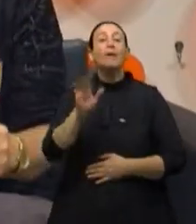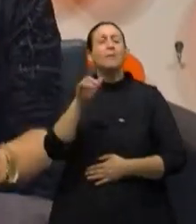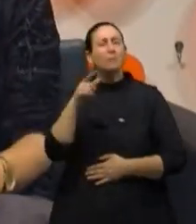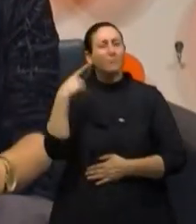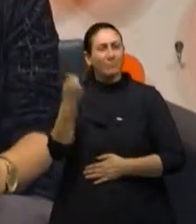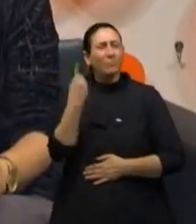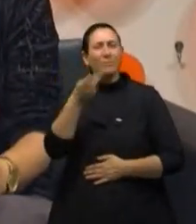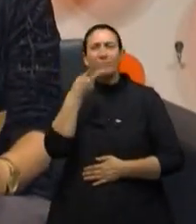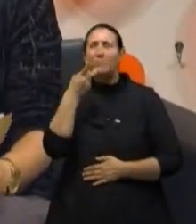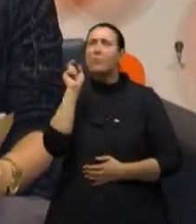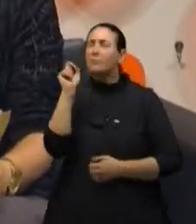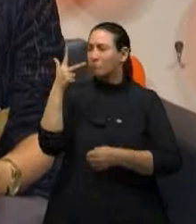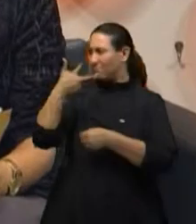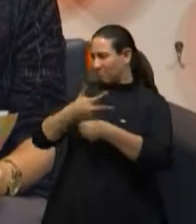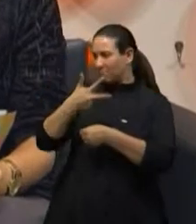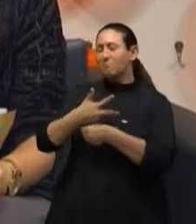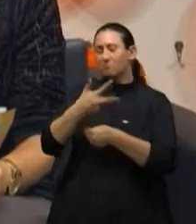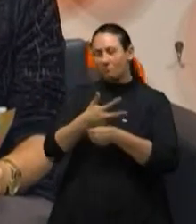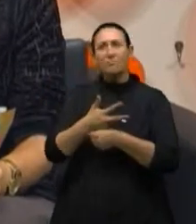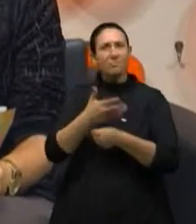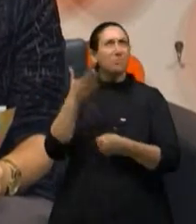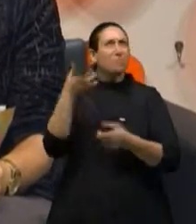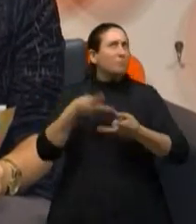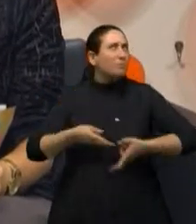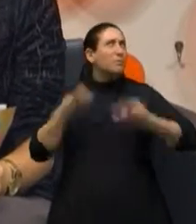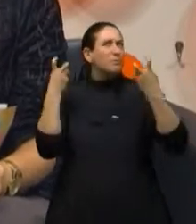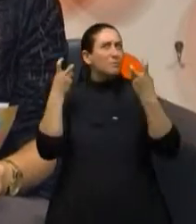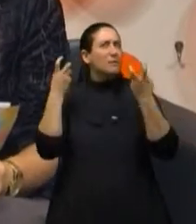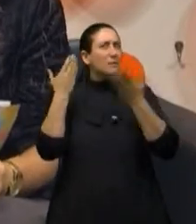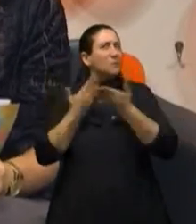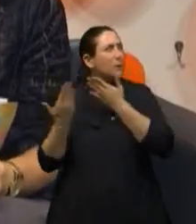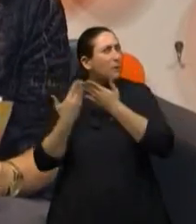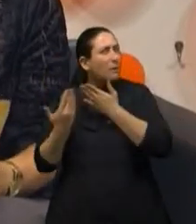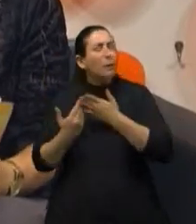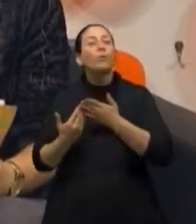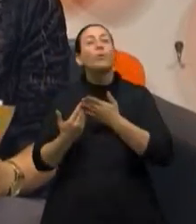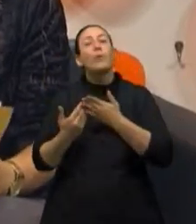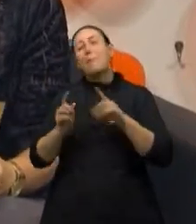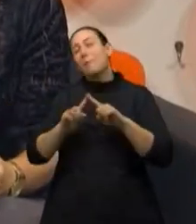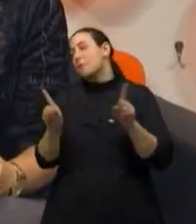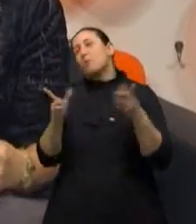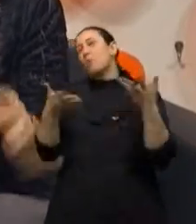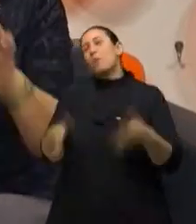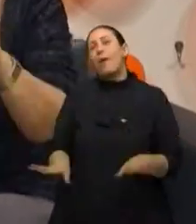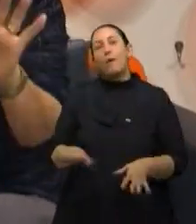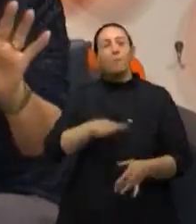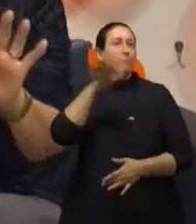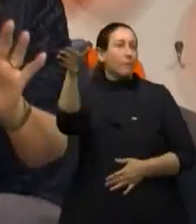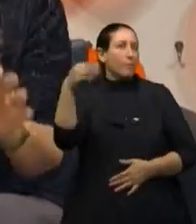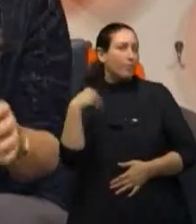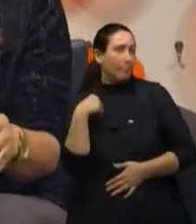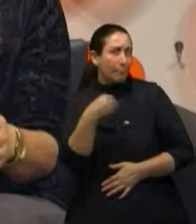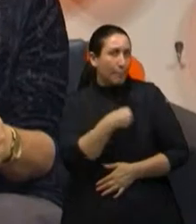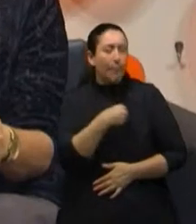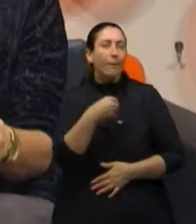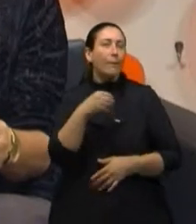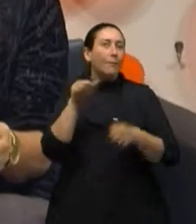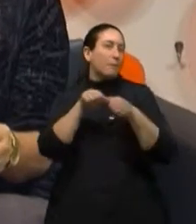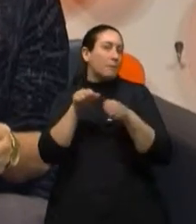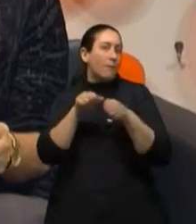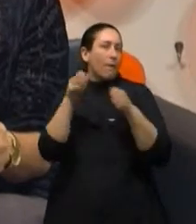A questão do idoso que sente que tá perdendo mas não quer ir fazer o exame fazer a